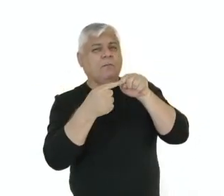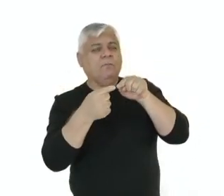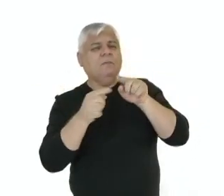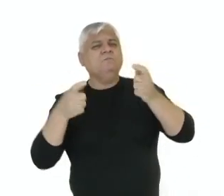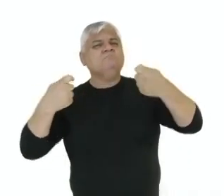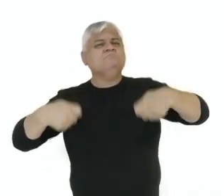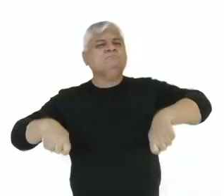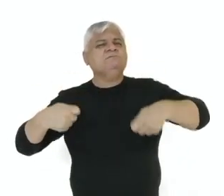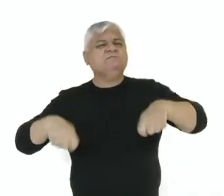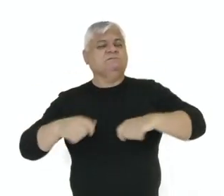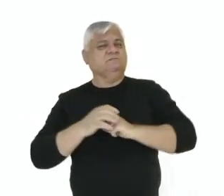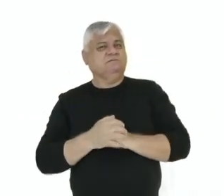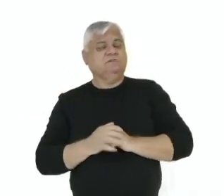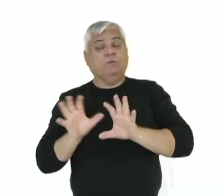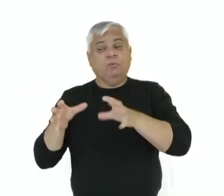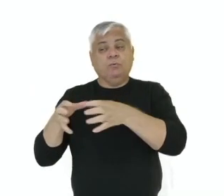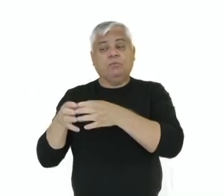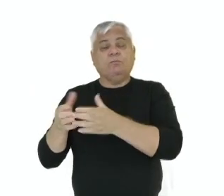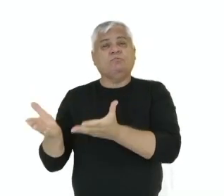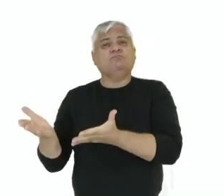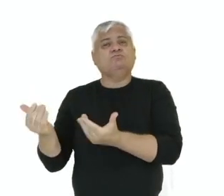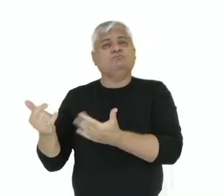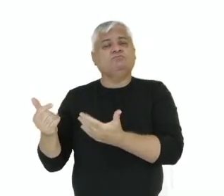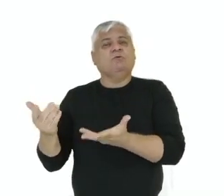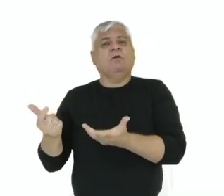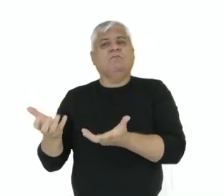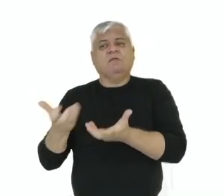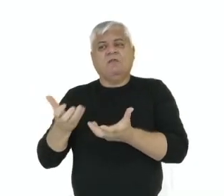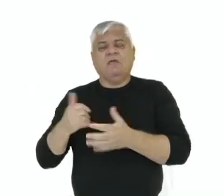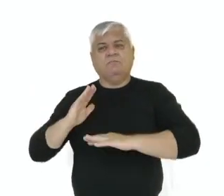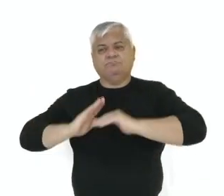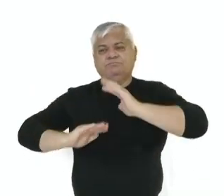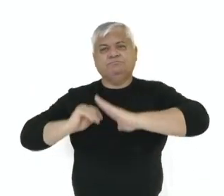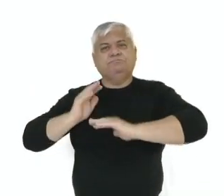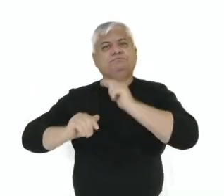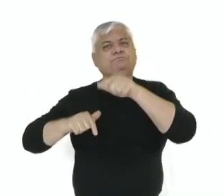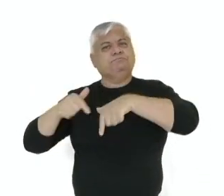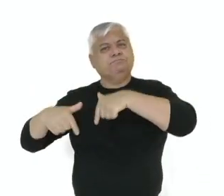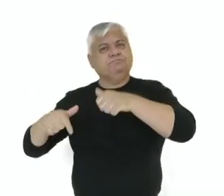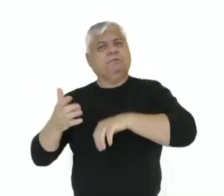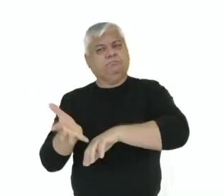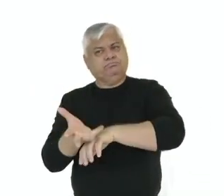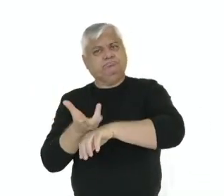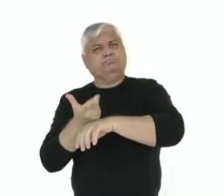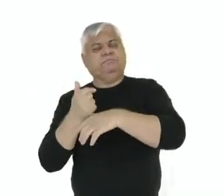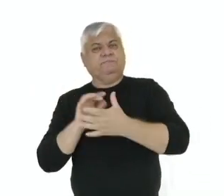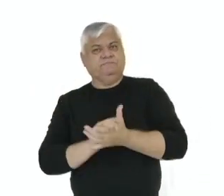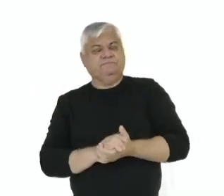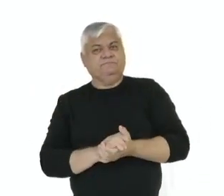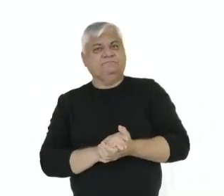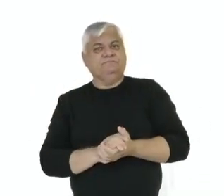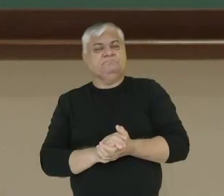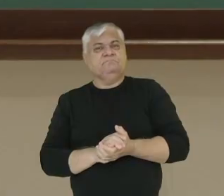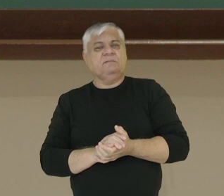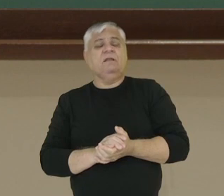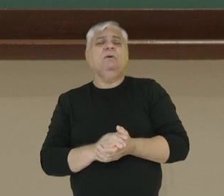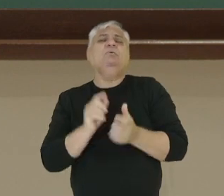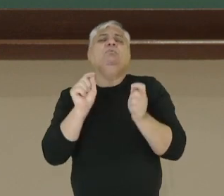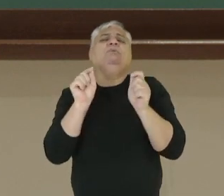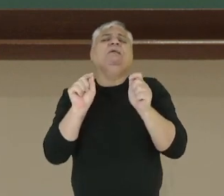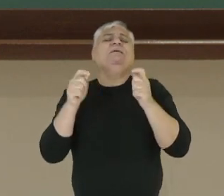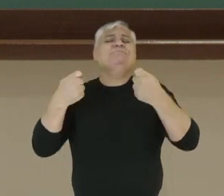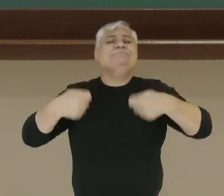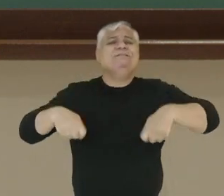sobre o que é necessário para a busca de qualificação profissional. Então, o que é possível, o que é